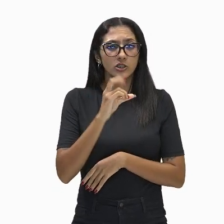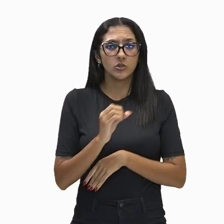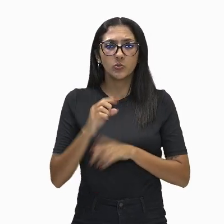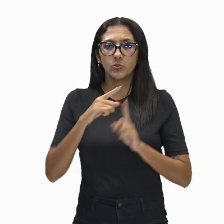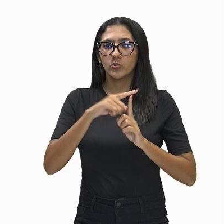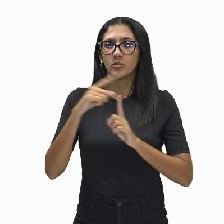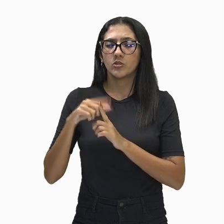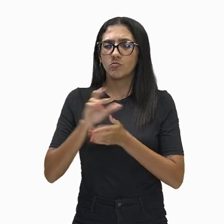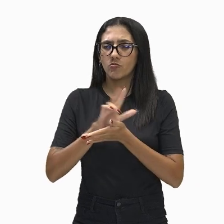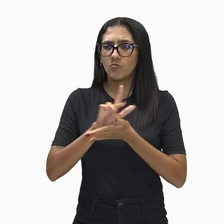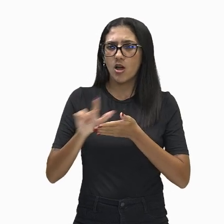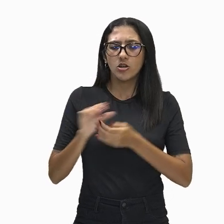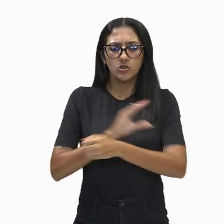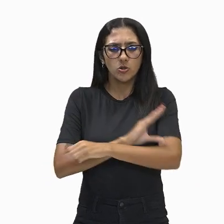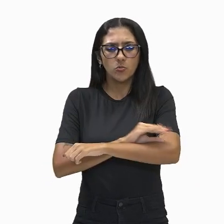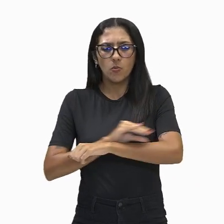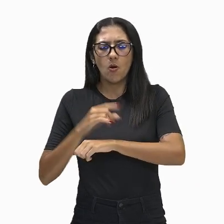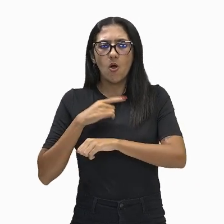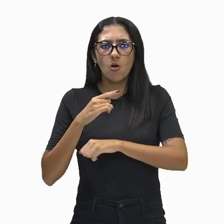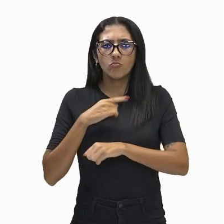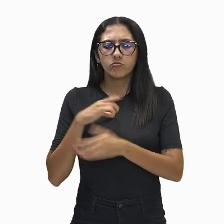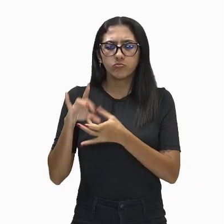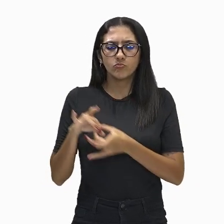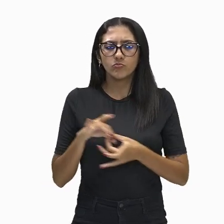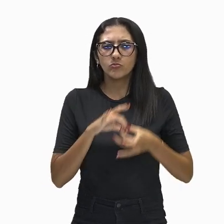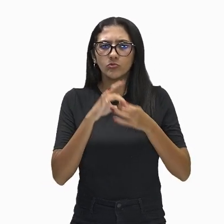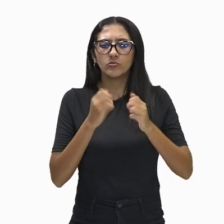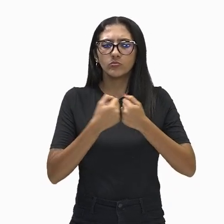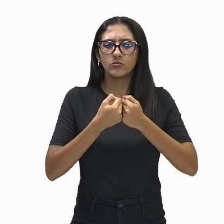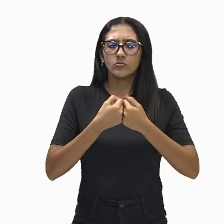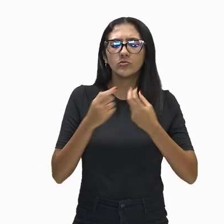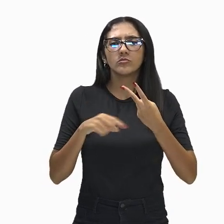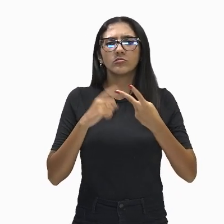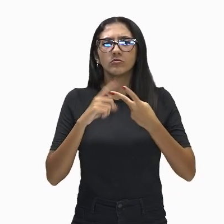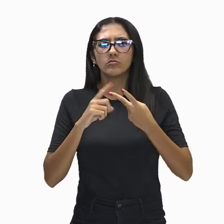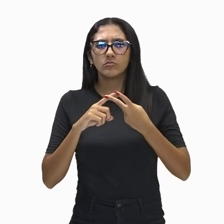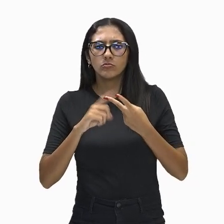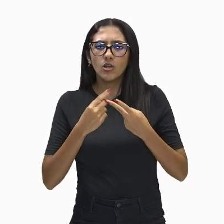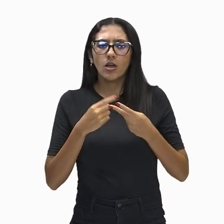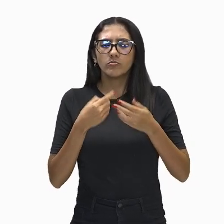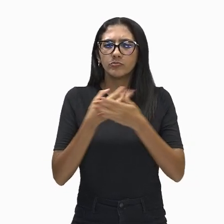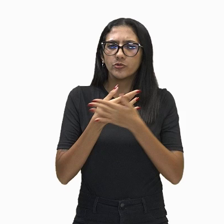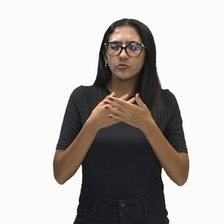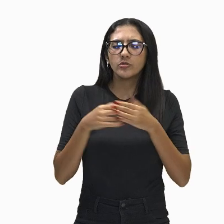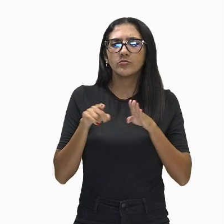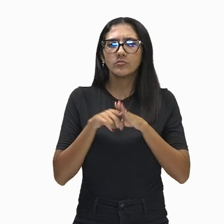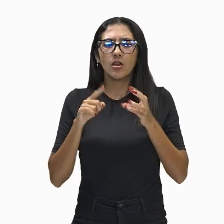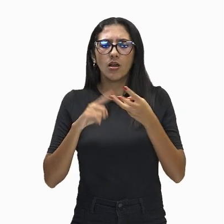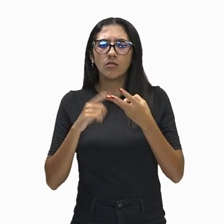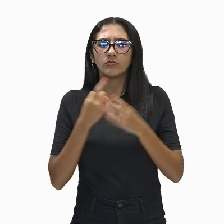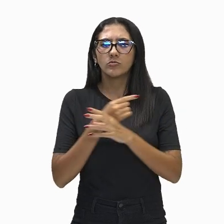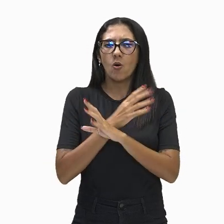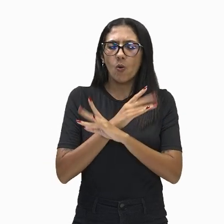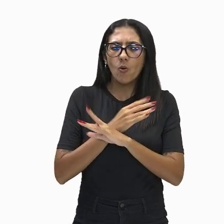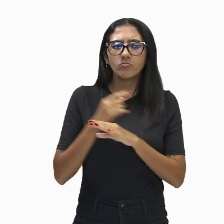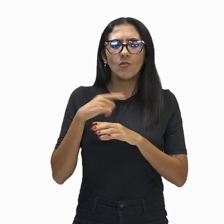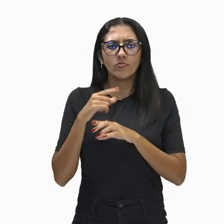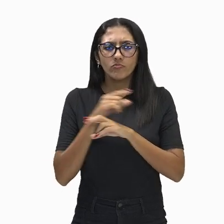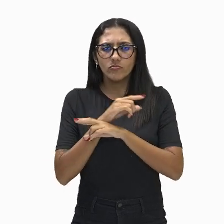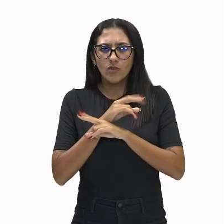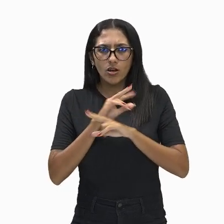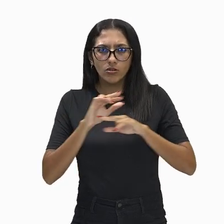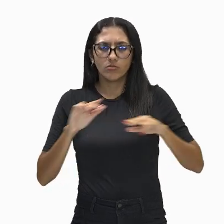músculos que trabalham em conjunto com os ossos, articulações e tendões, que permite que façamos diversos